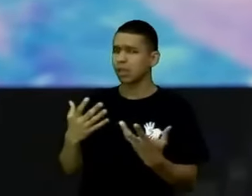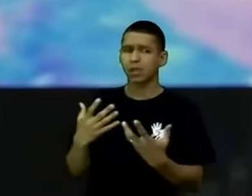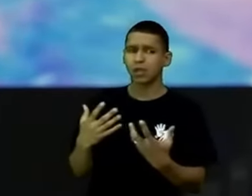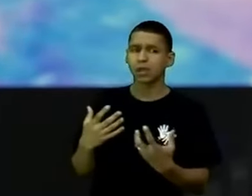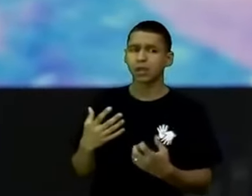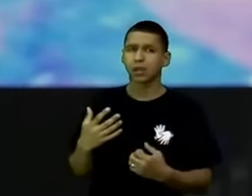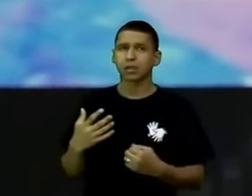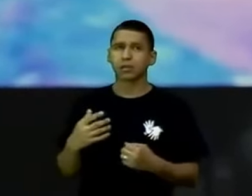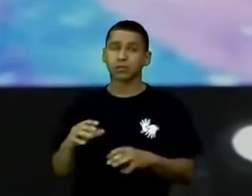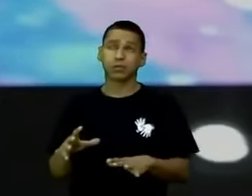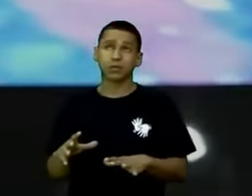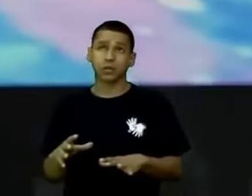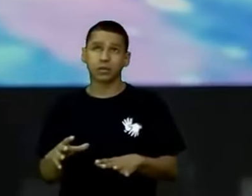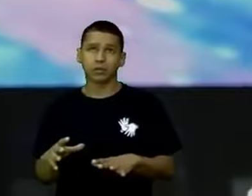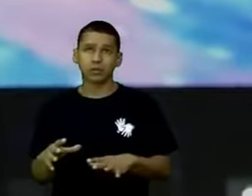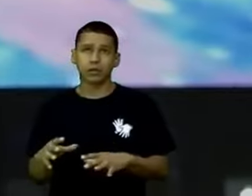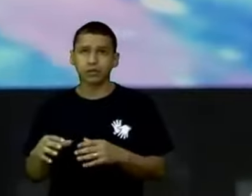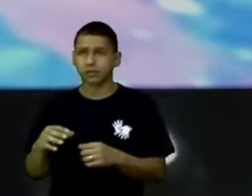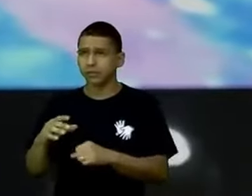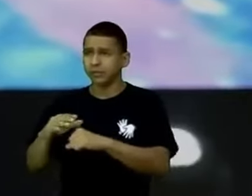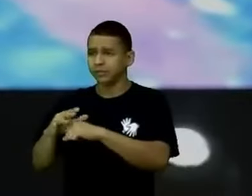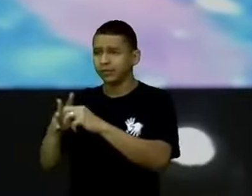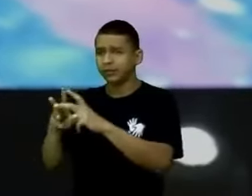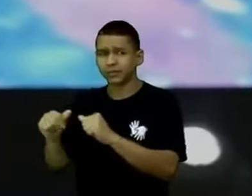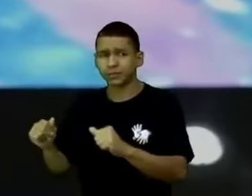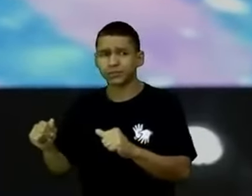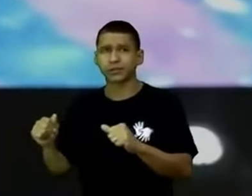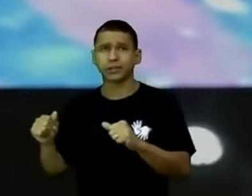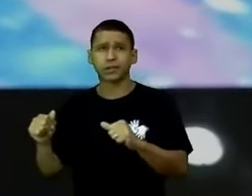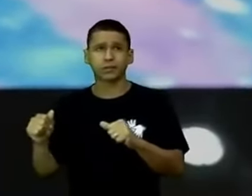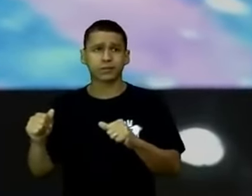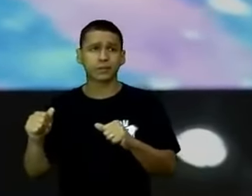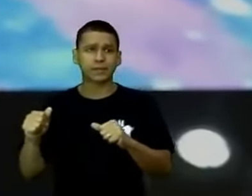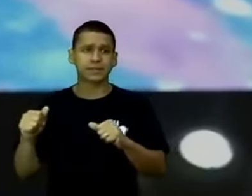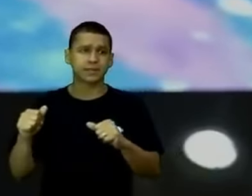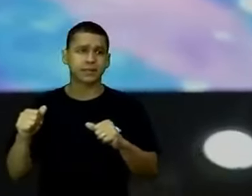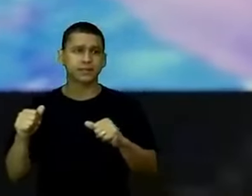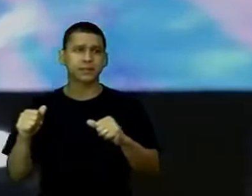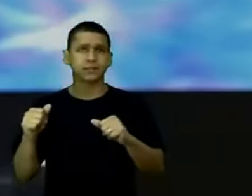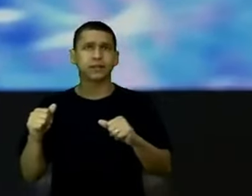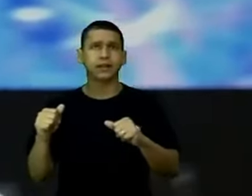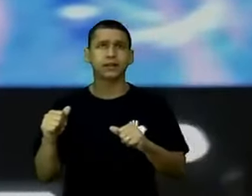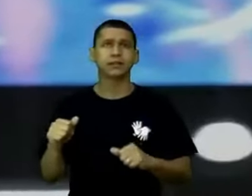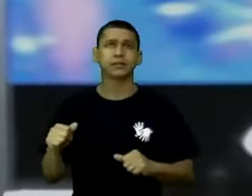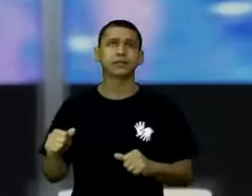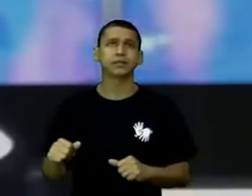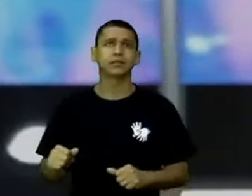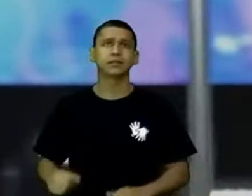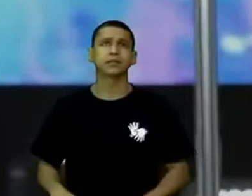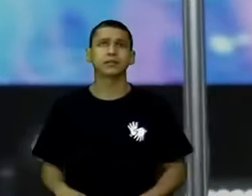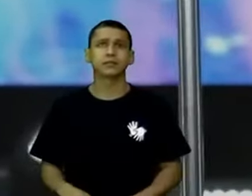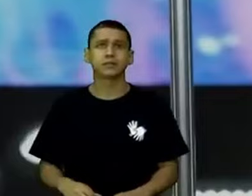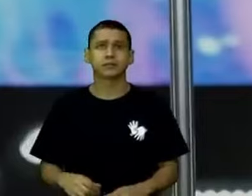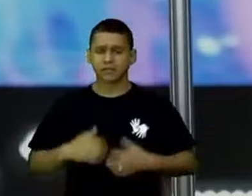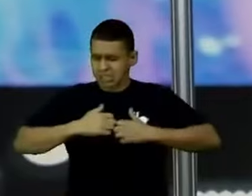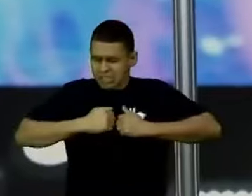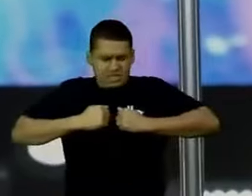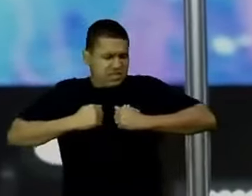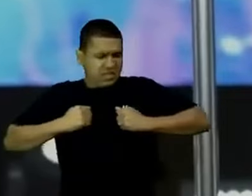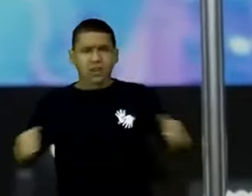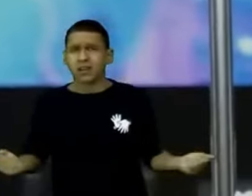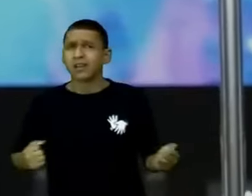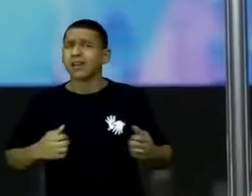Quê? O rei da Síria está doido? Lepra não tem cura. Começa a rasgar as vestes,